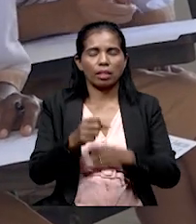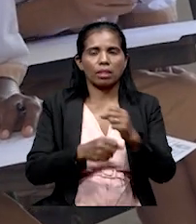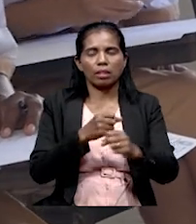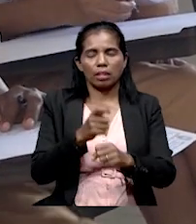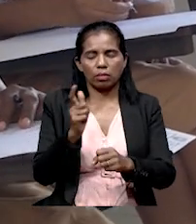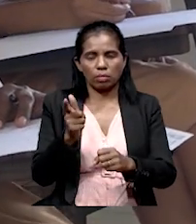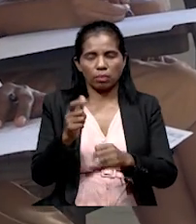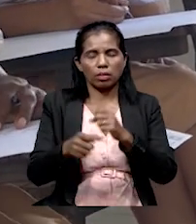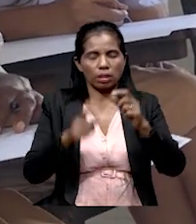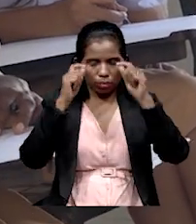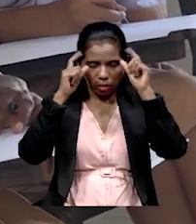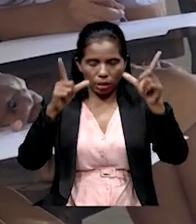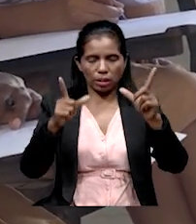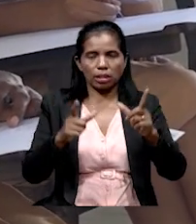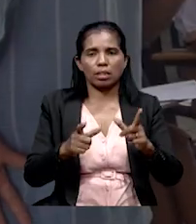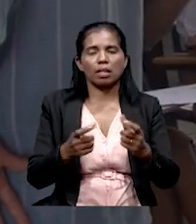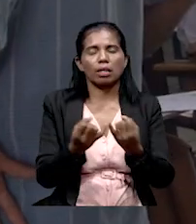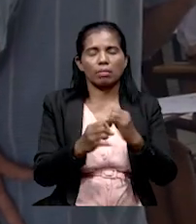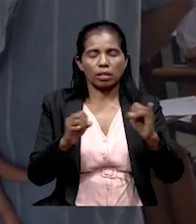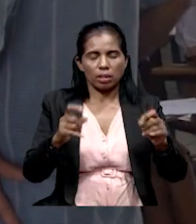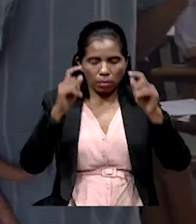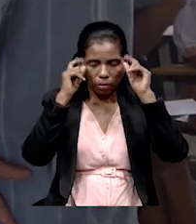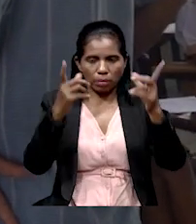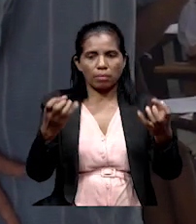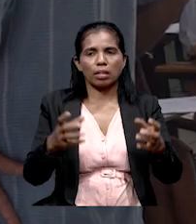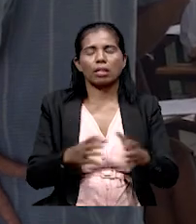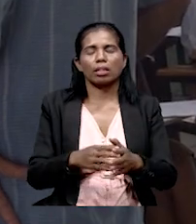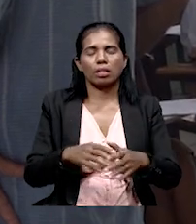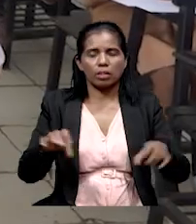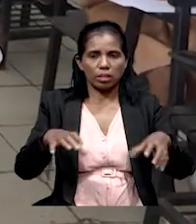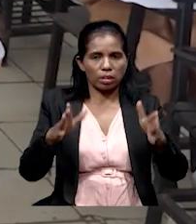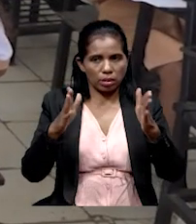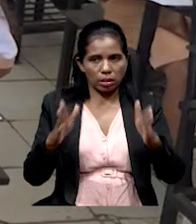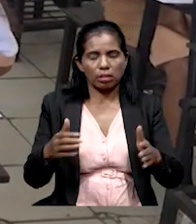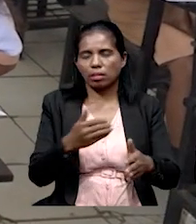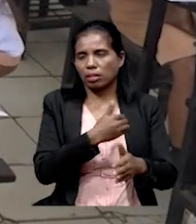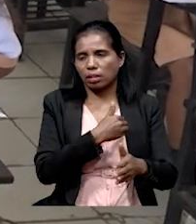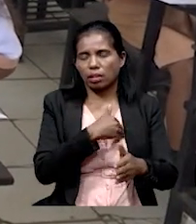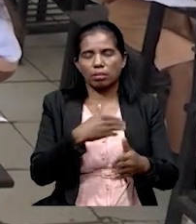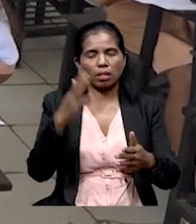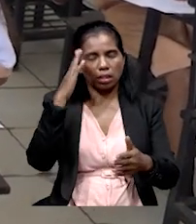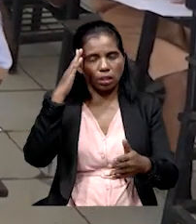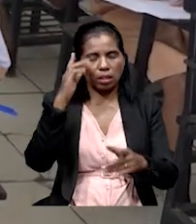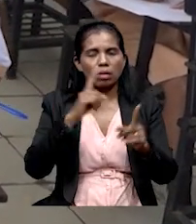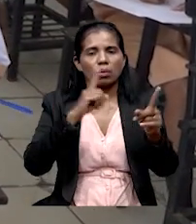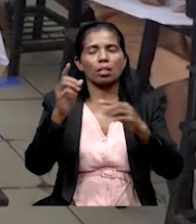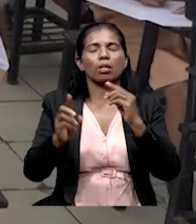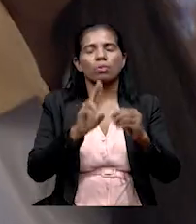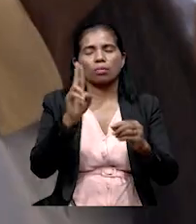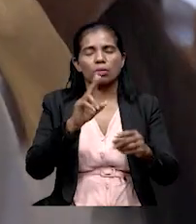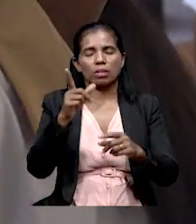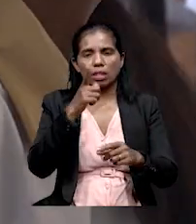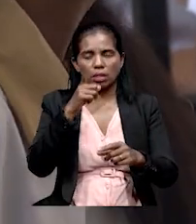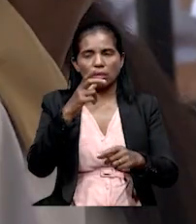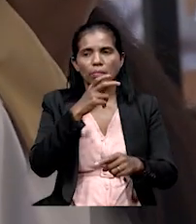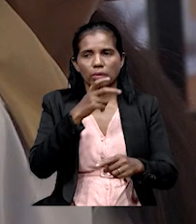Timor-Leste o Cungan, mas bem Timor ampara que li o funcionário público RASIC, para que se dá o catene com a liam português. Né, e